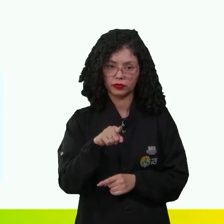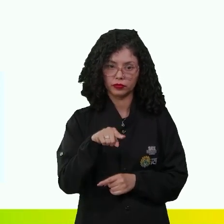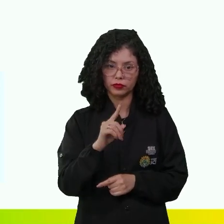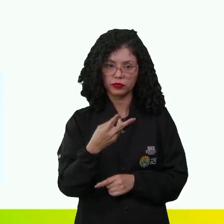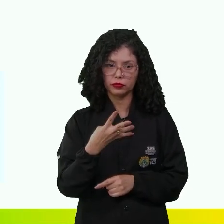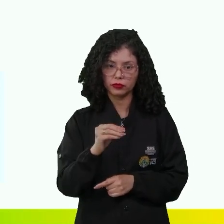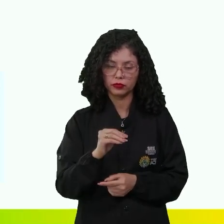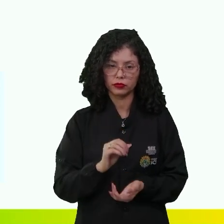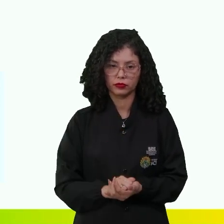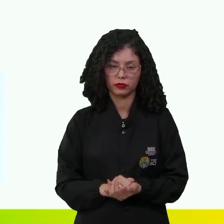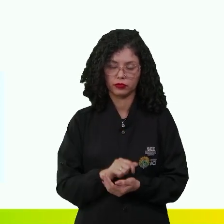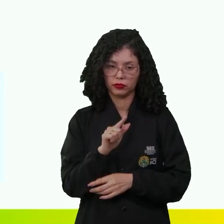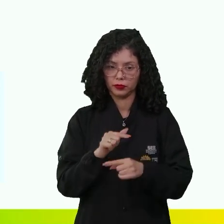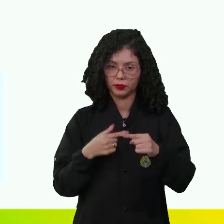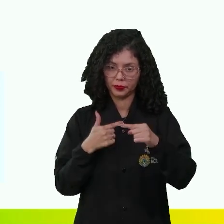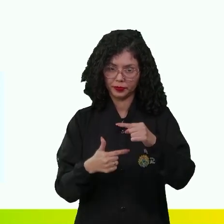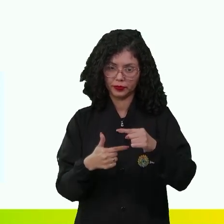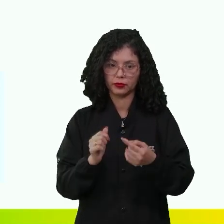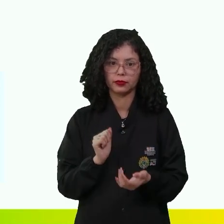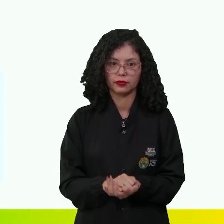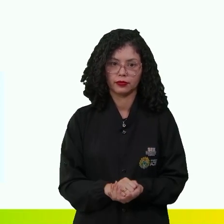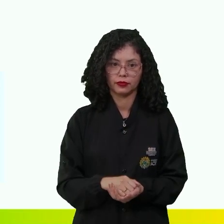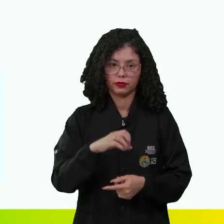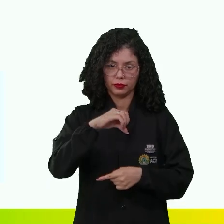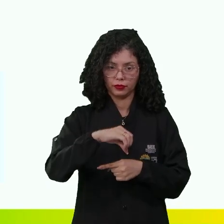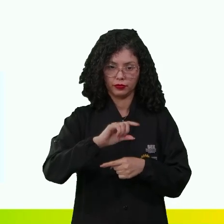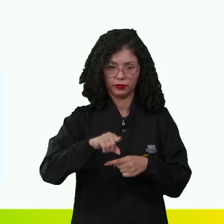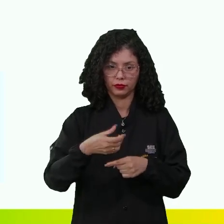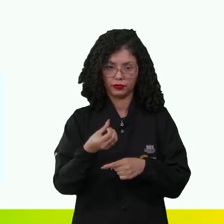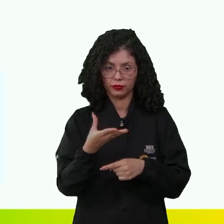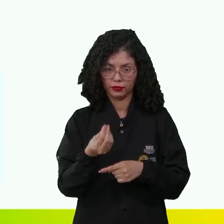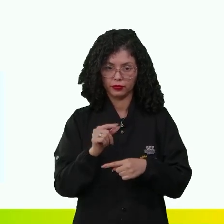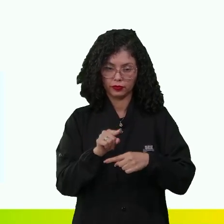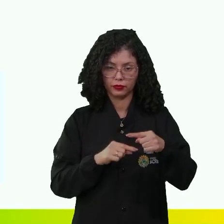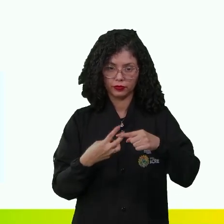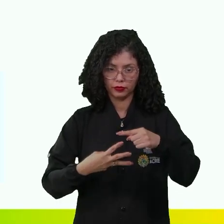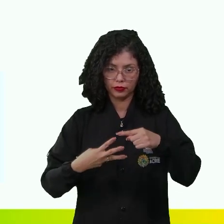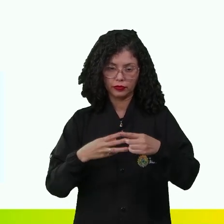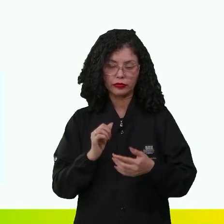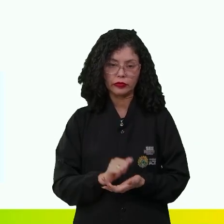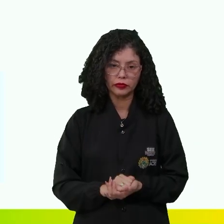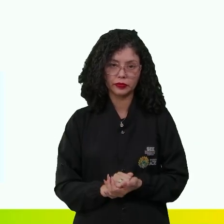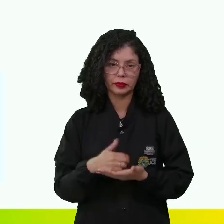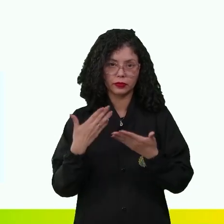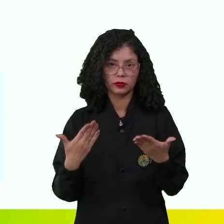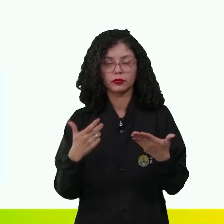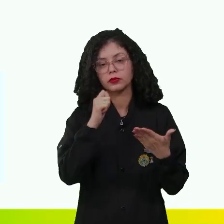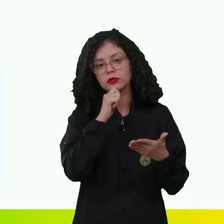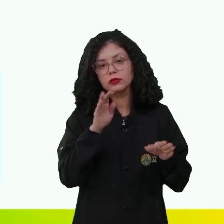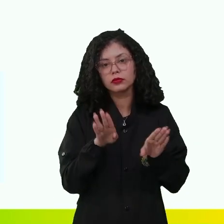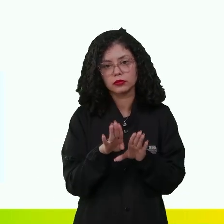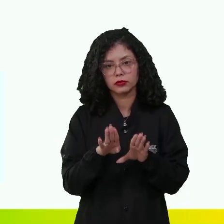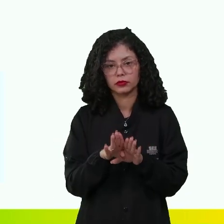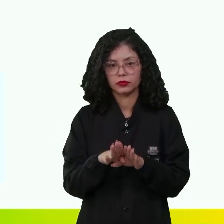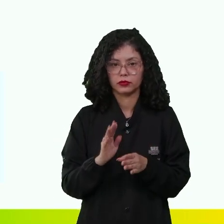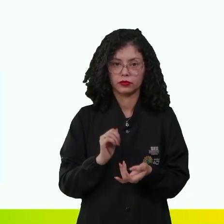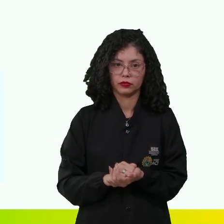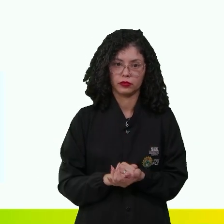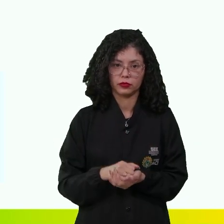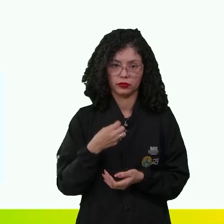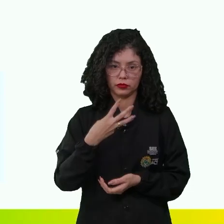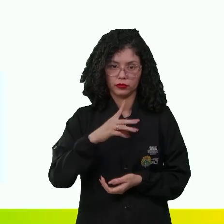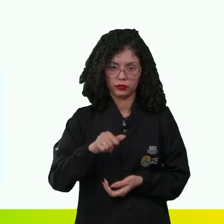6,40. Dividir por 2, 9,60 dividir por 3, todos eles vai ser igual a R$